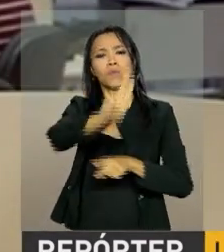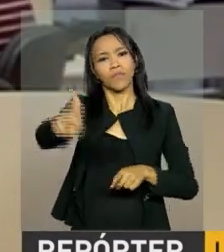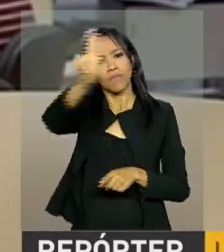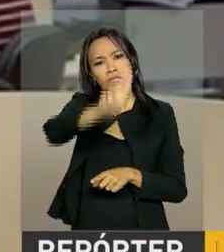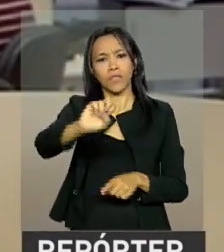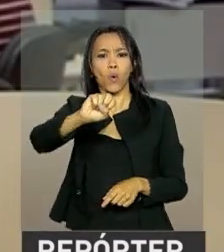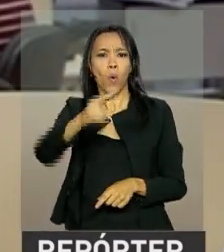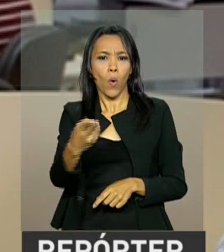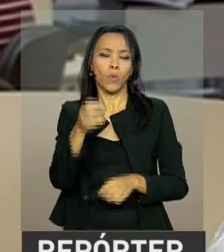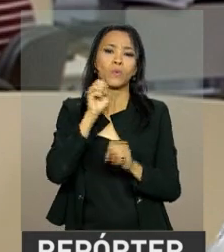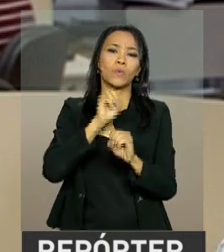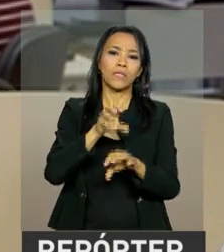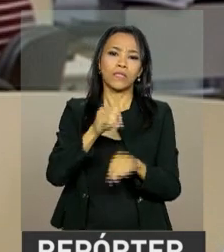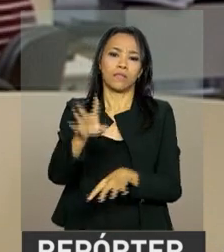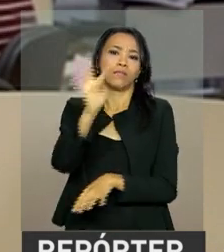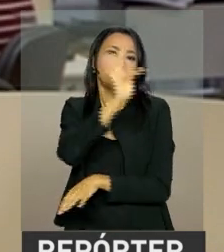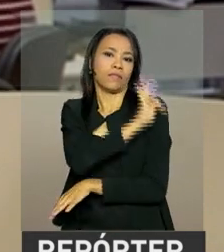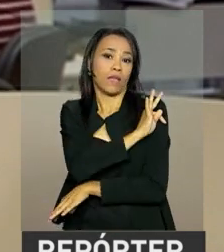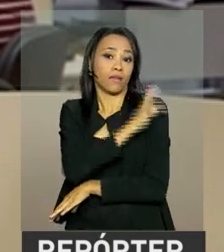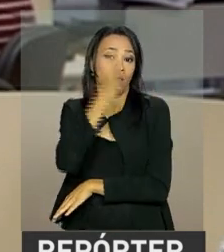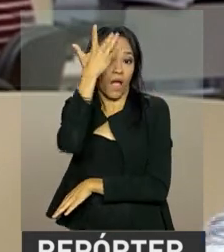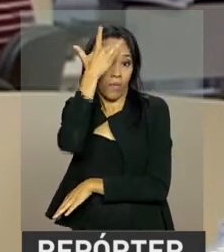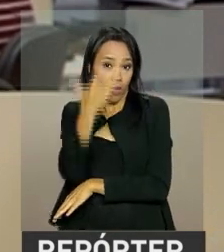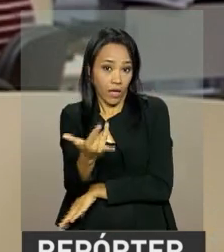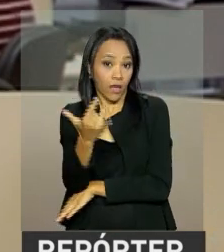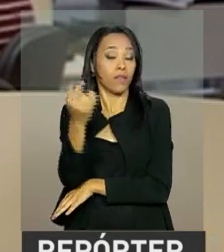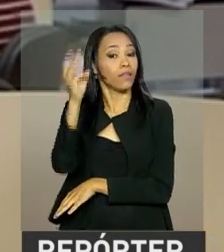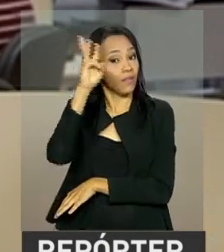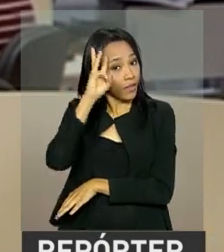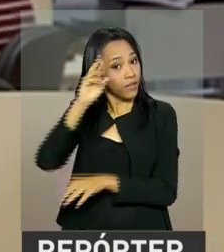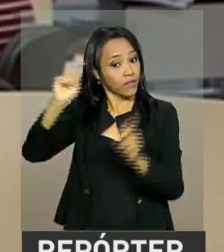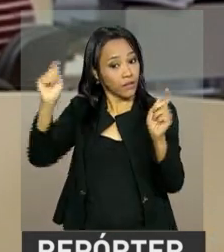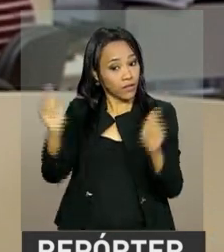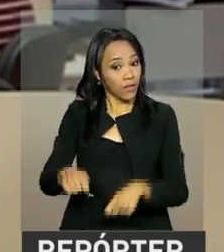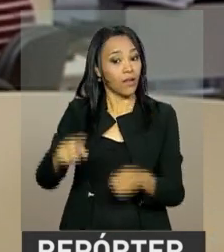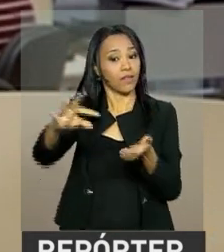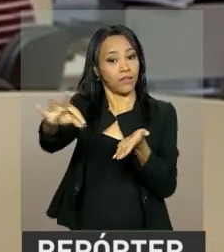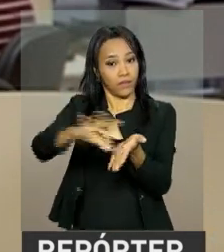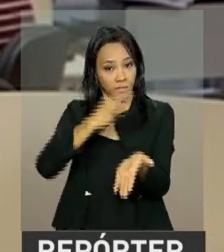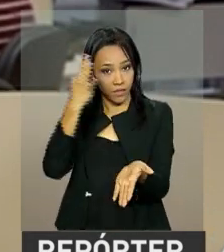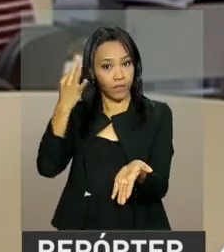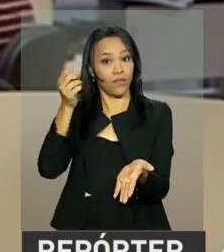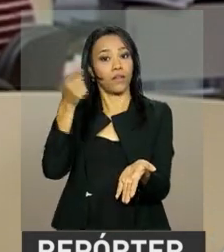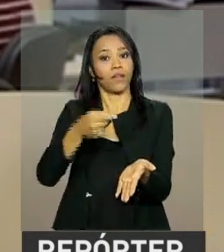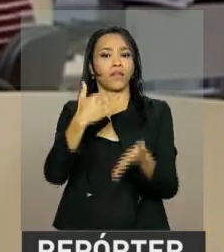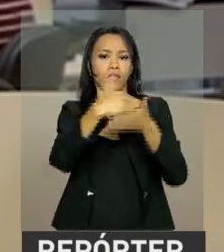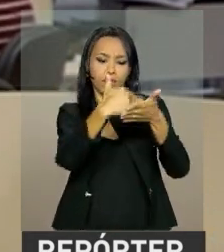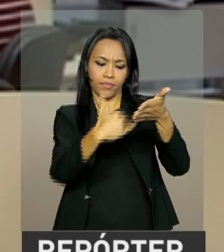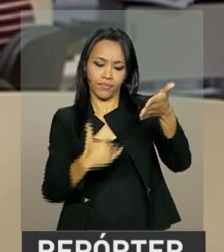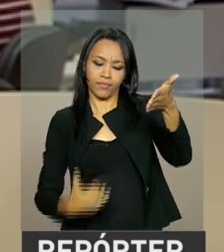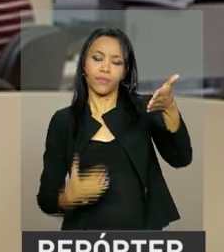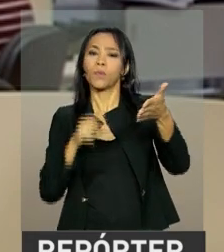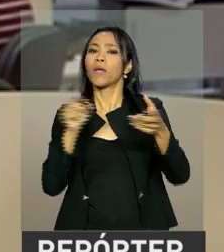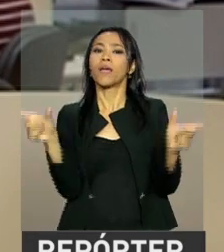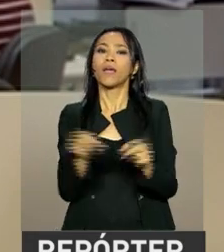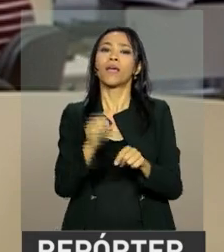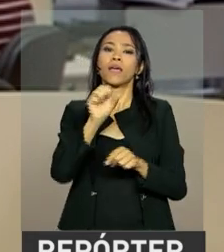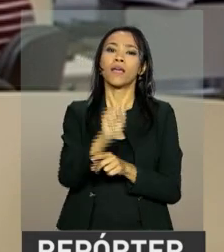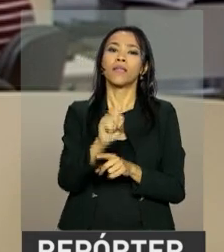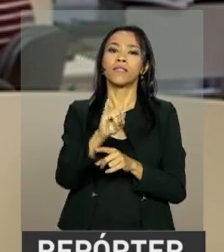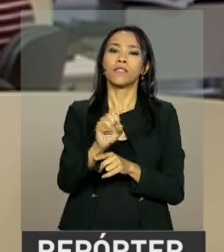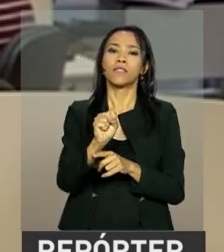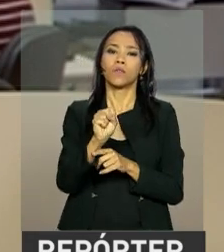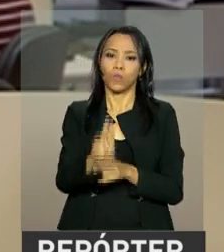ensino técnico a partir de amanhã terça-feira já dá para se inscrever no processo seletivo do czu que é o sistema de